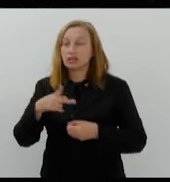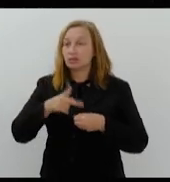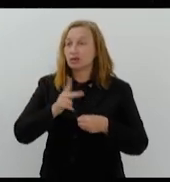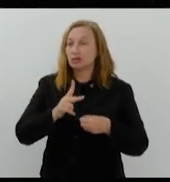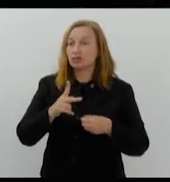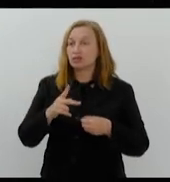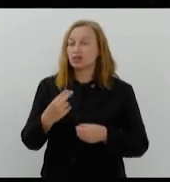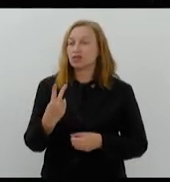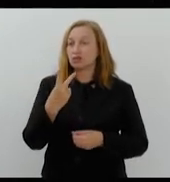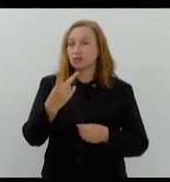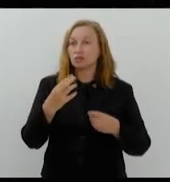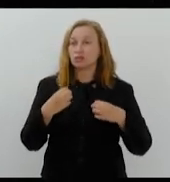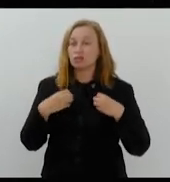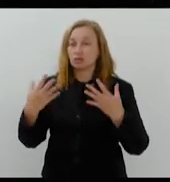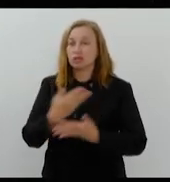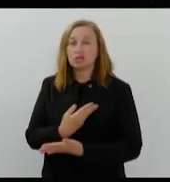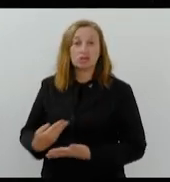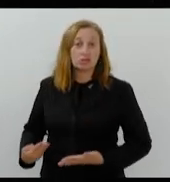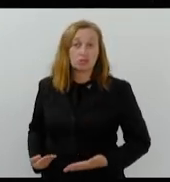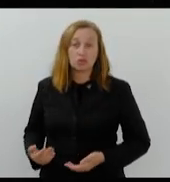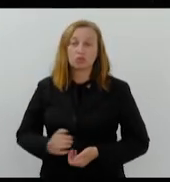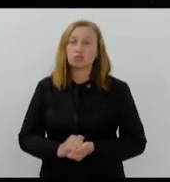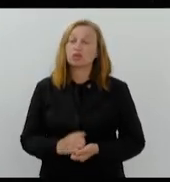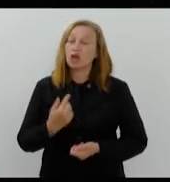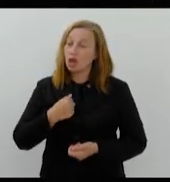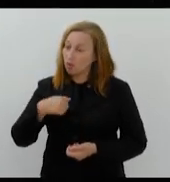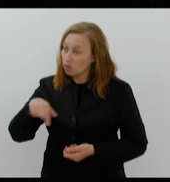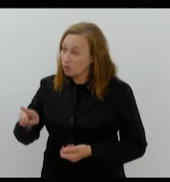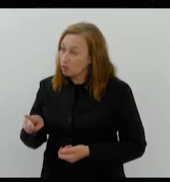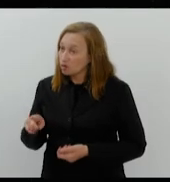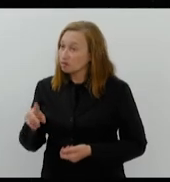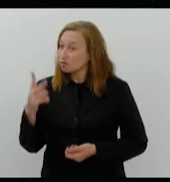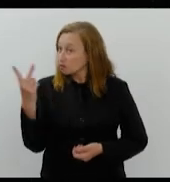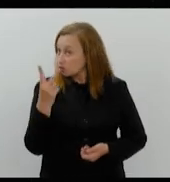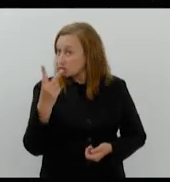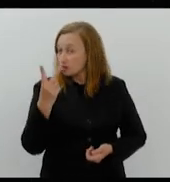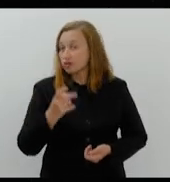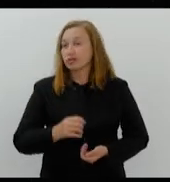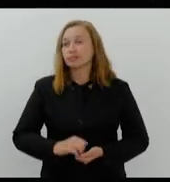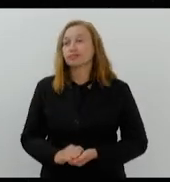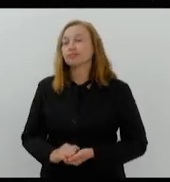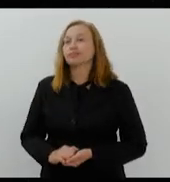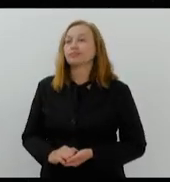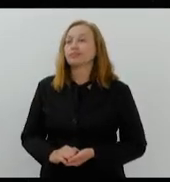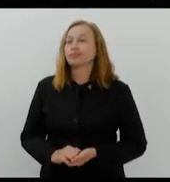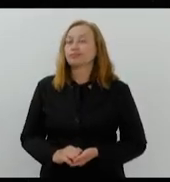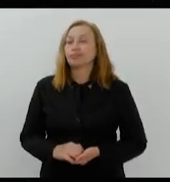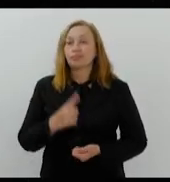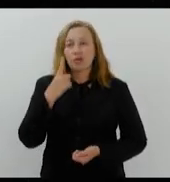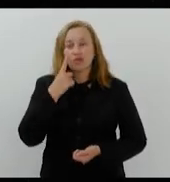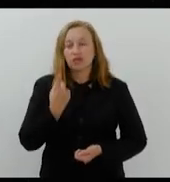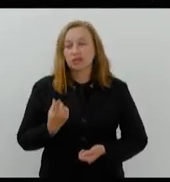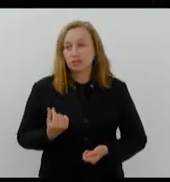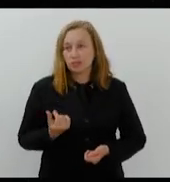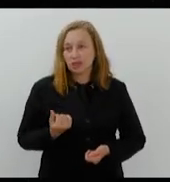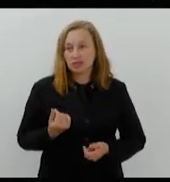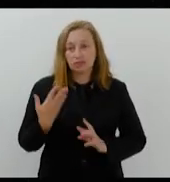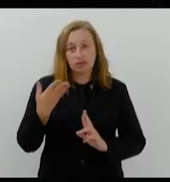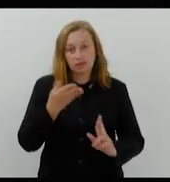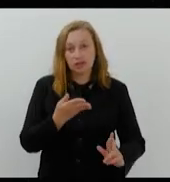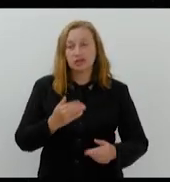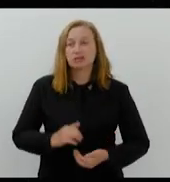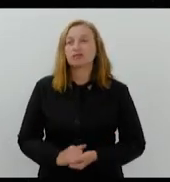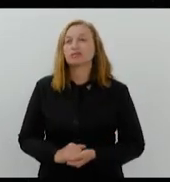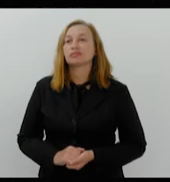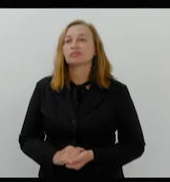audiências públicas, que eu participei de ambas, para rever esse preço de referência.